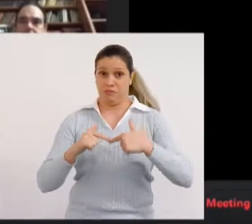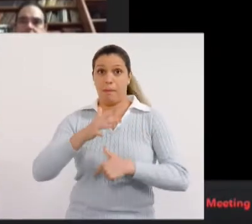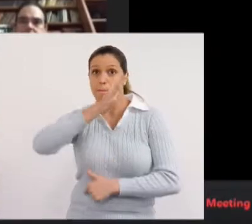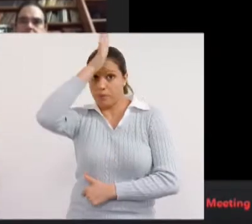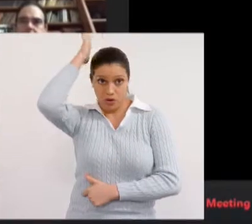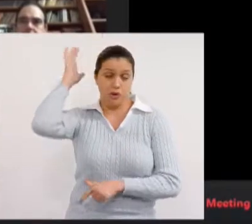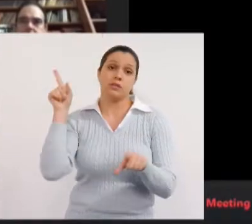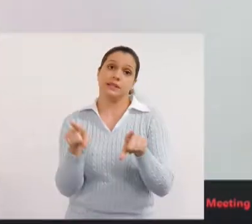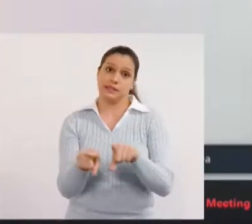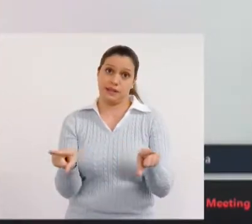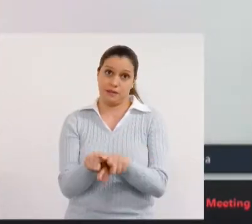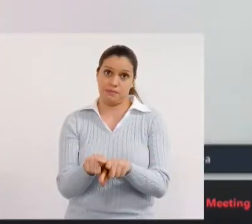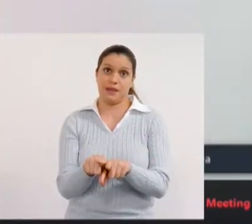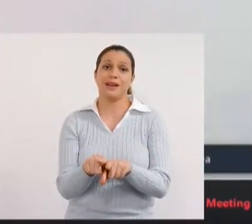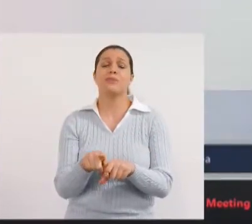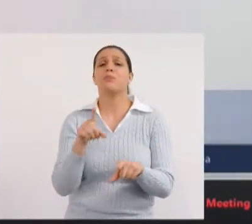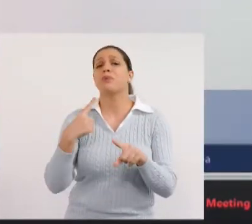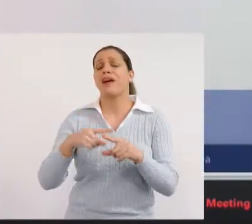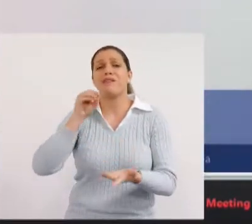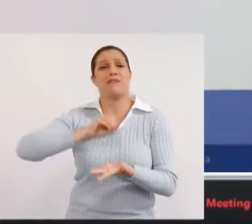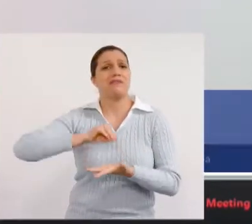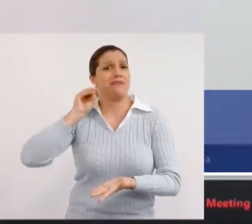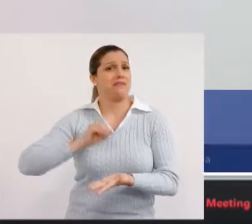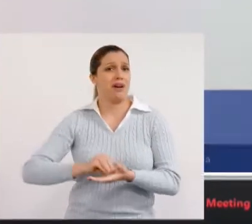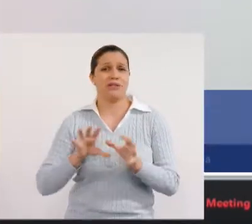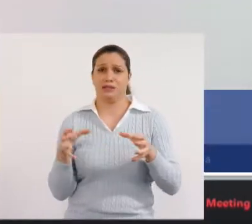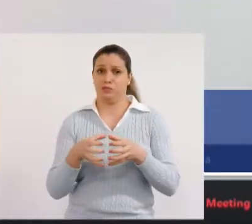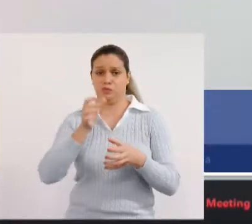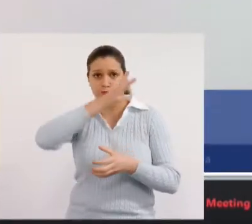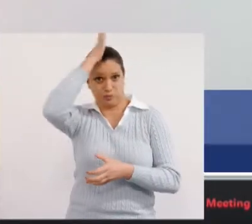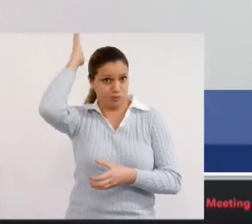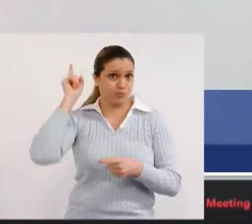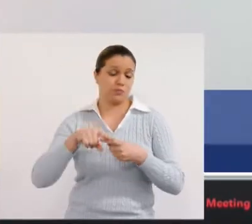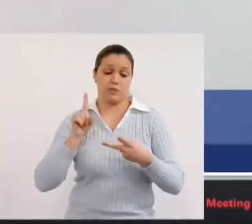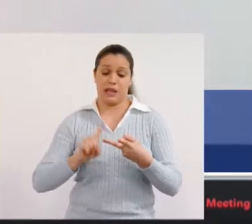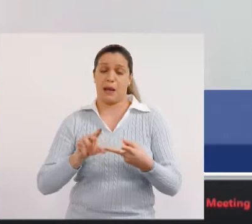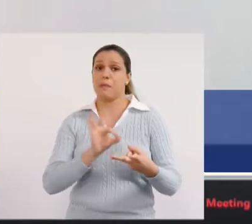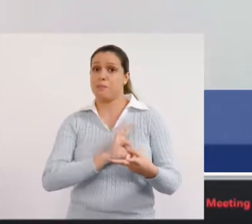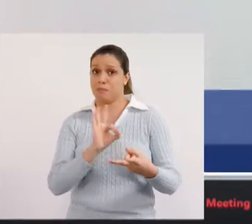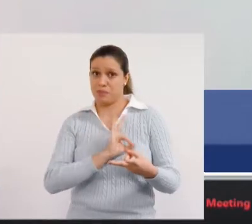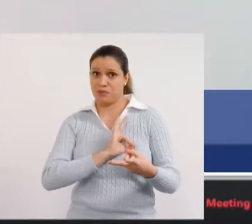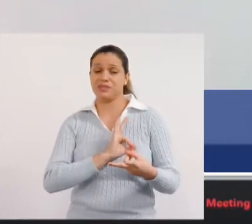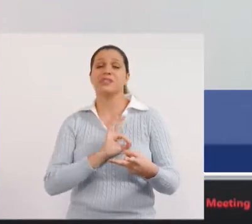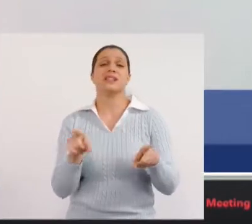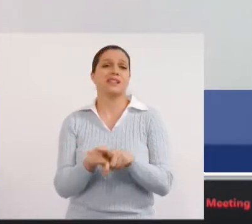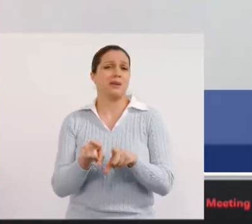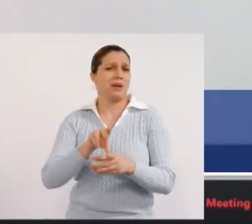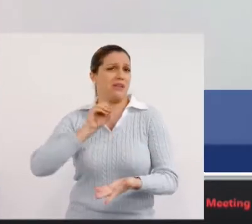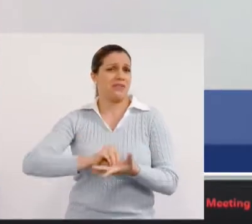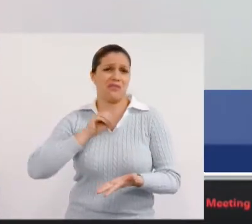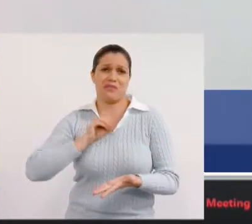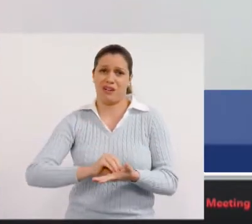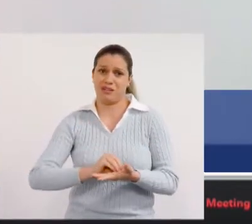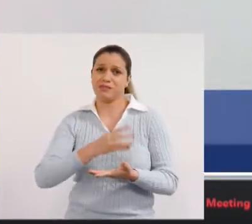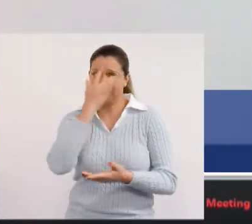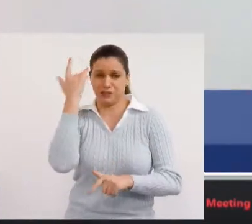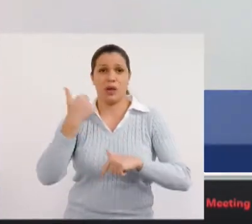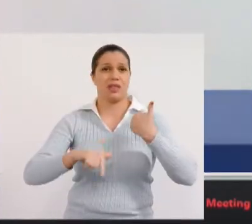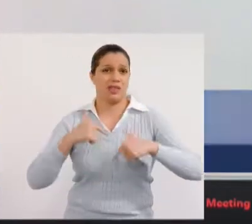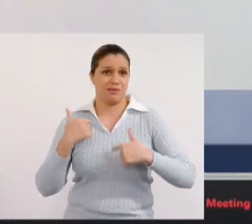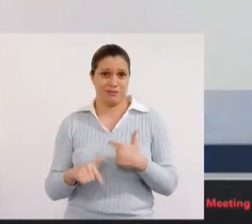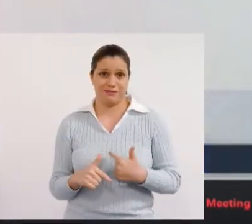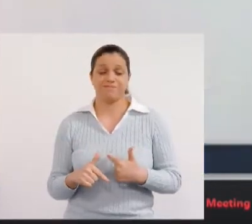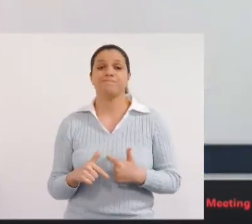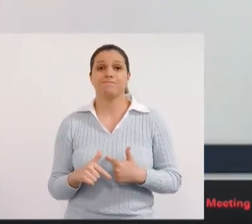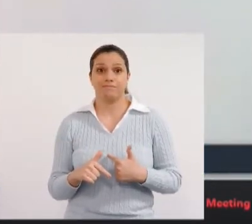Corumbá, Ladário, nós temos um corpo de bombeiro que falta efetivo, um batalhão da Polícia Militar que